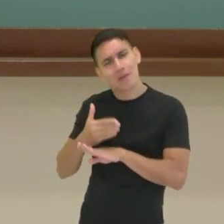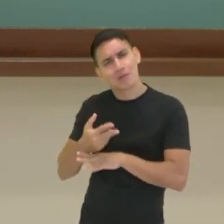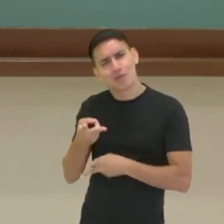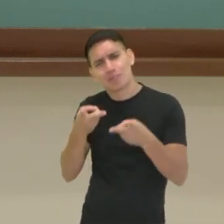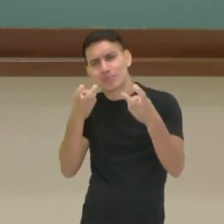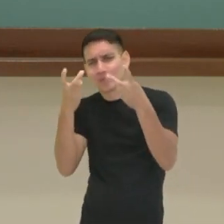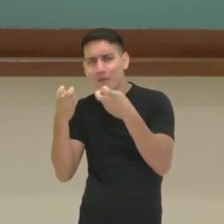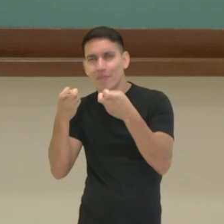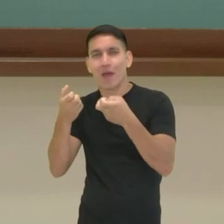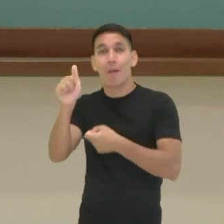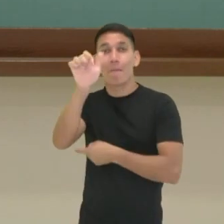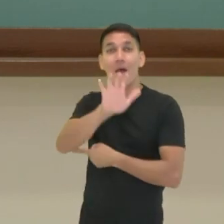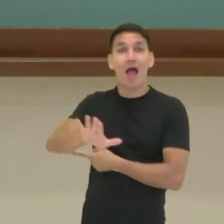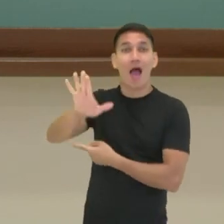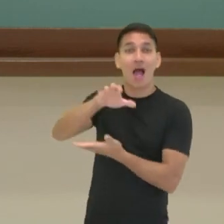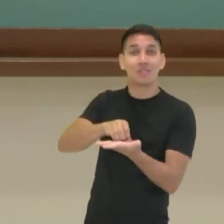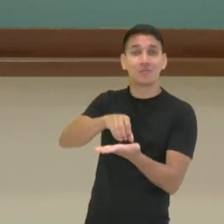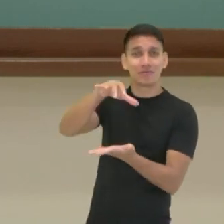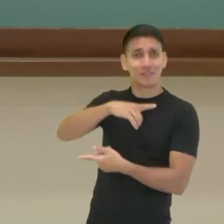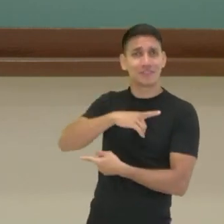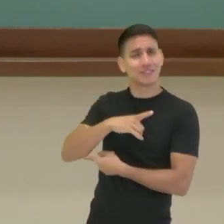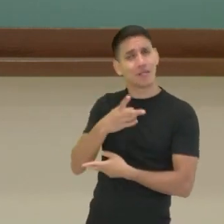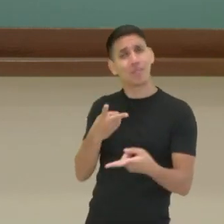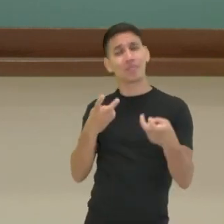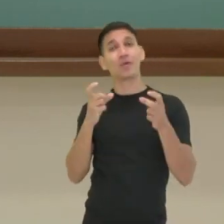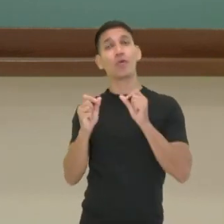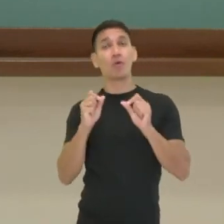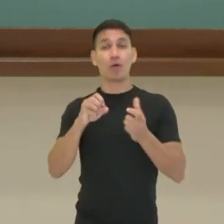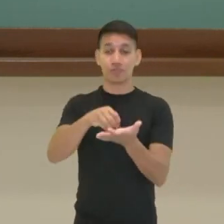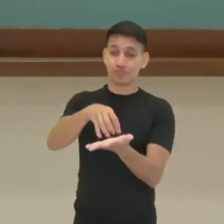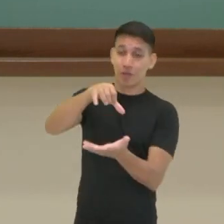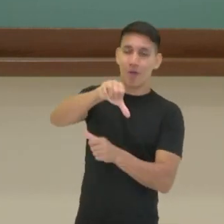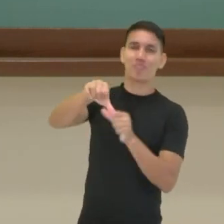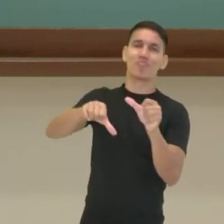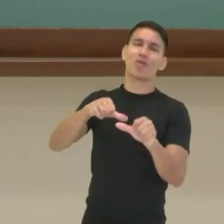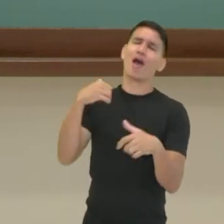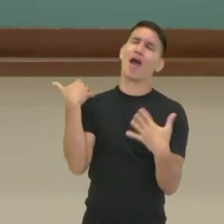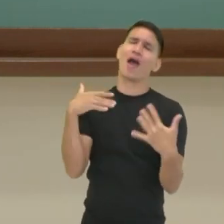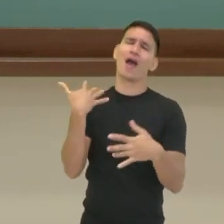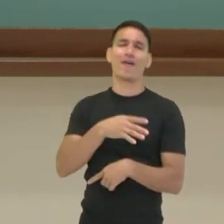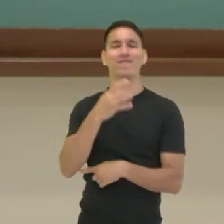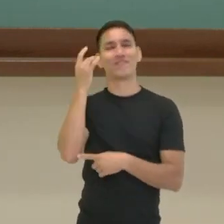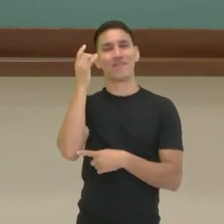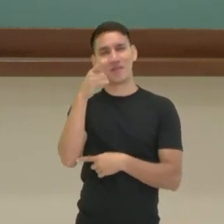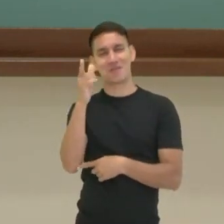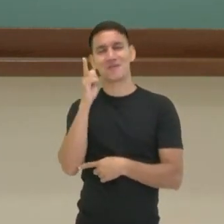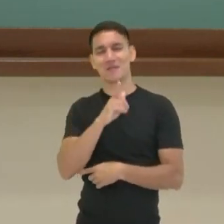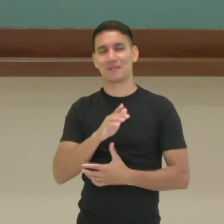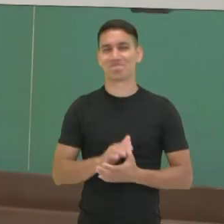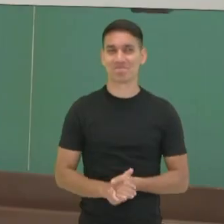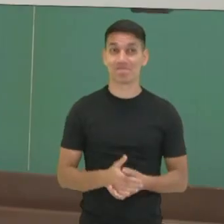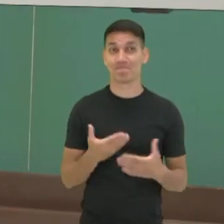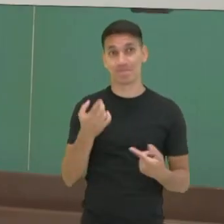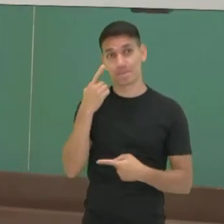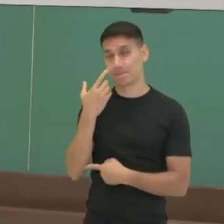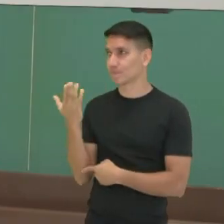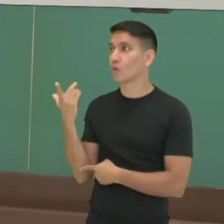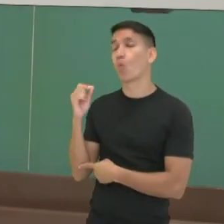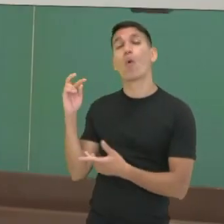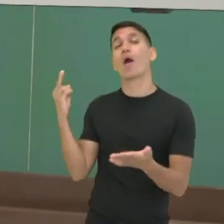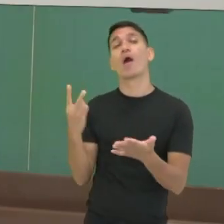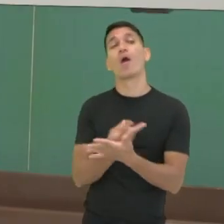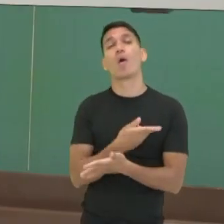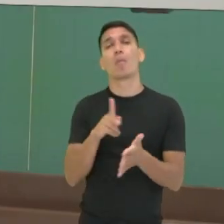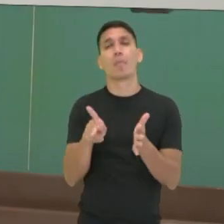figura geométrica, a gente consegue enxergar a transformação de longe. Vocês chegam lá. Vamos lá. O que aconteceu com o